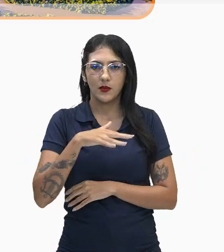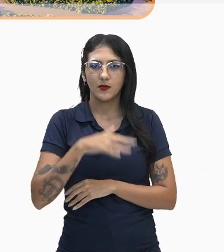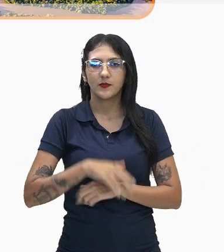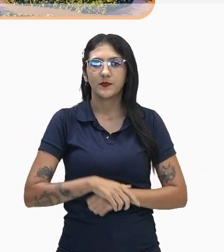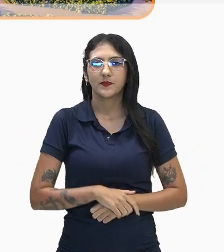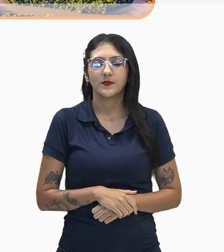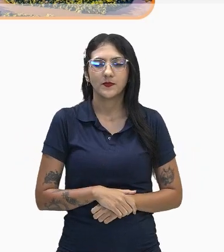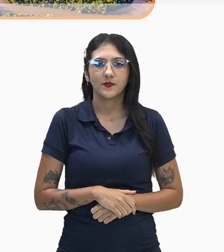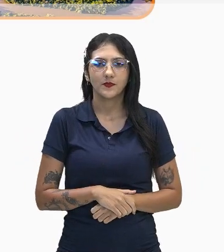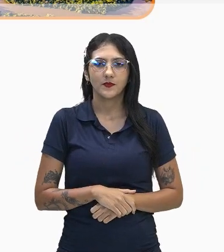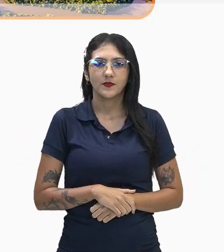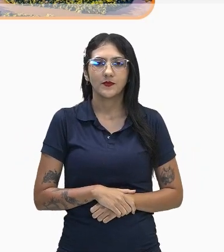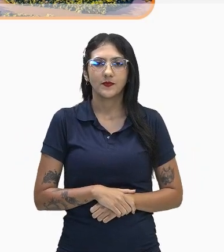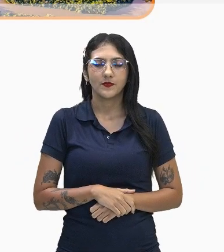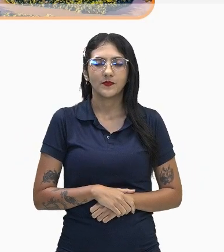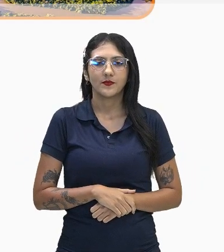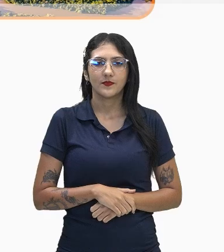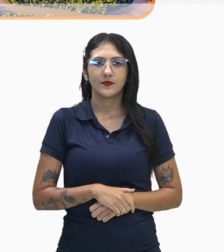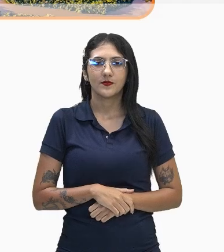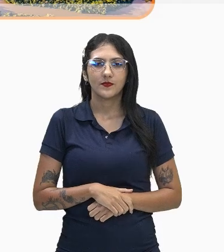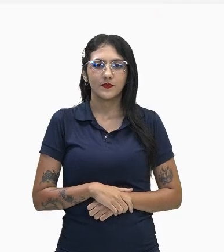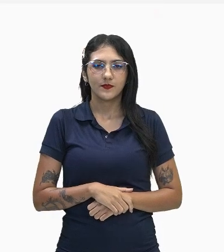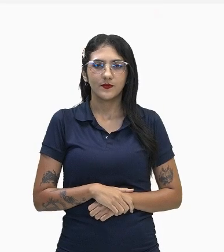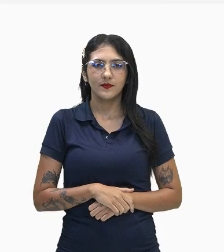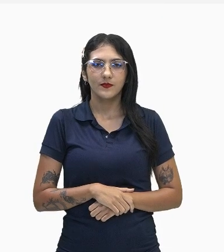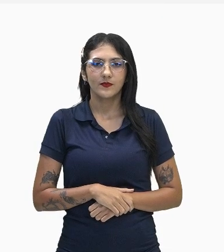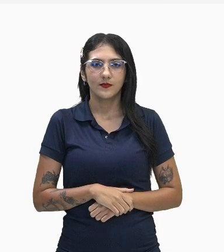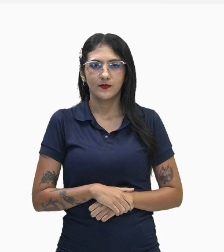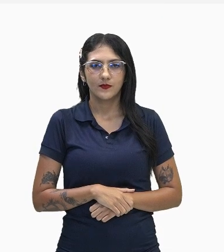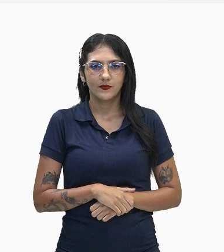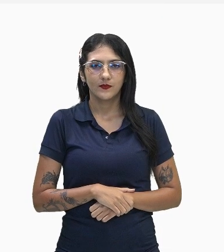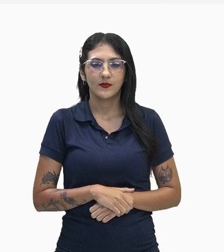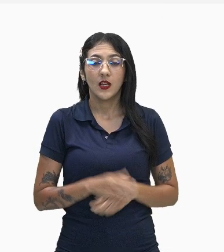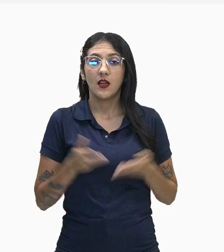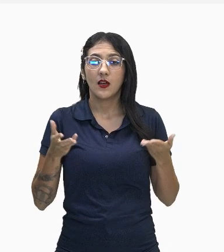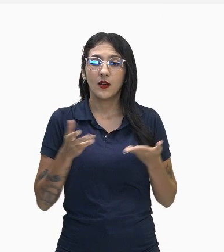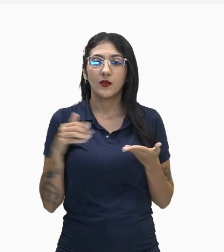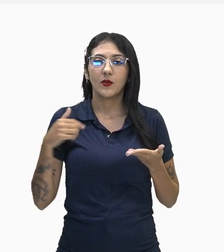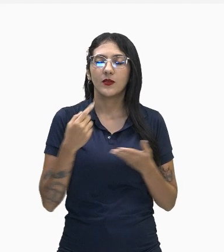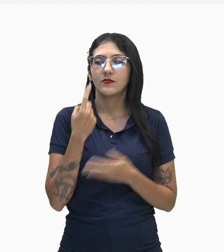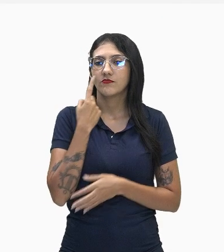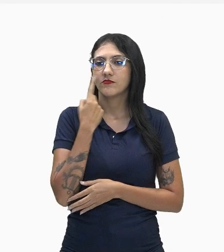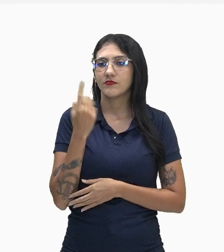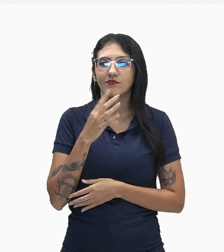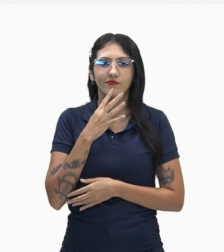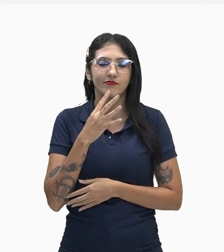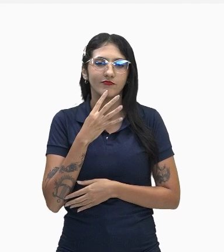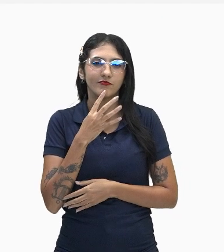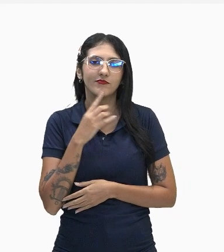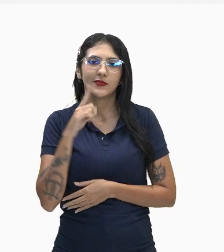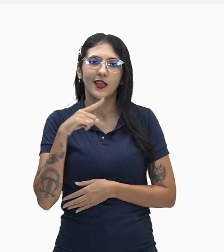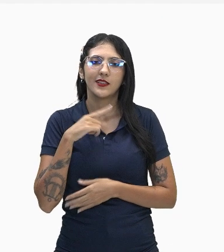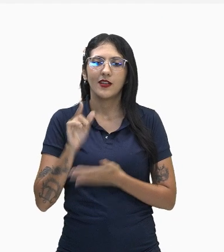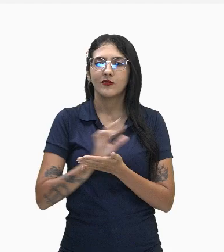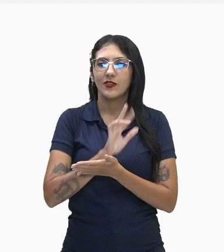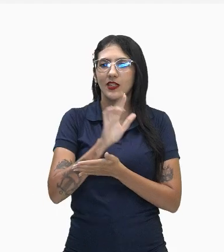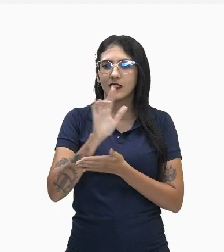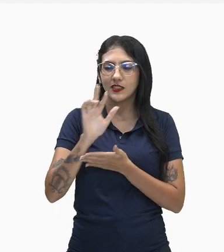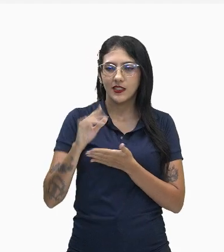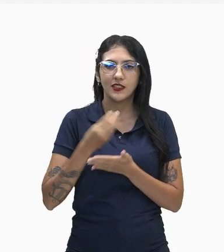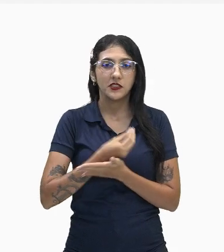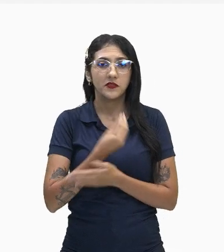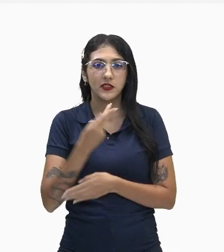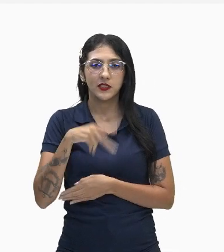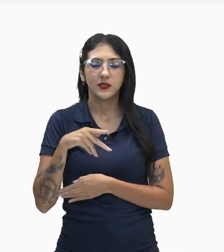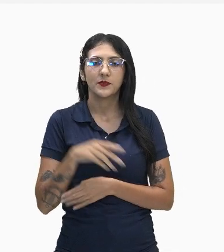áreas. Bem, a seguir, nós vamos verificar a questão da biodiversidade no território